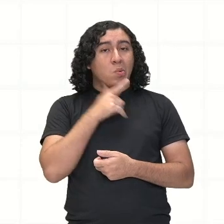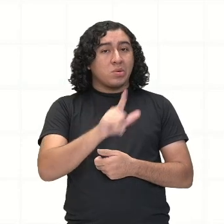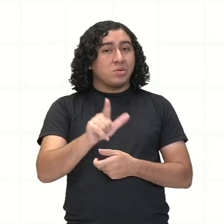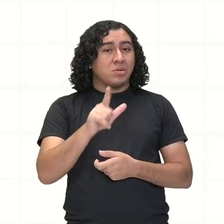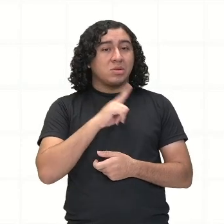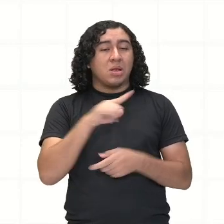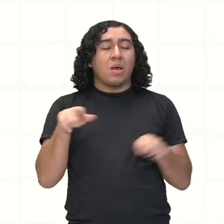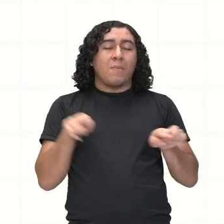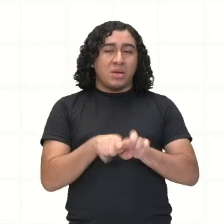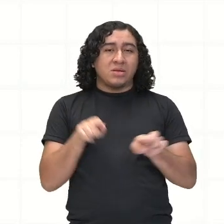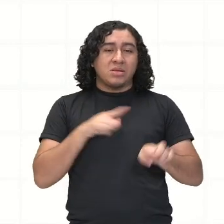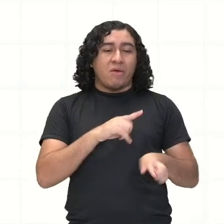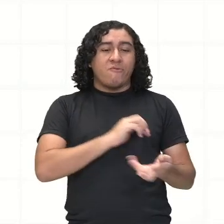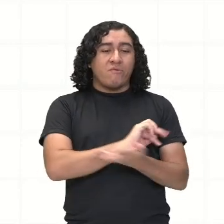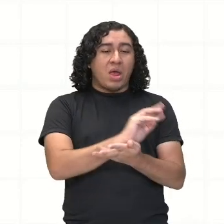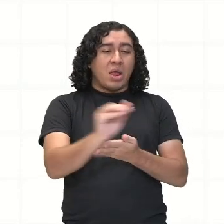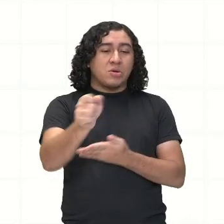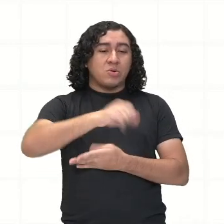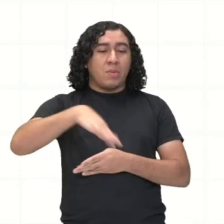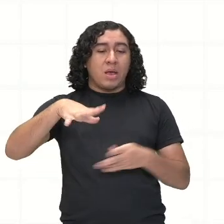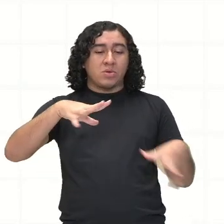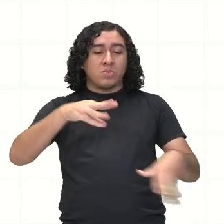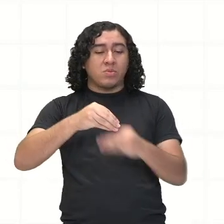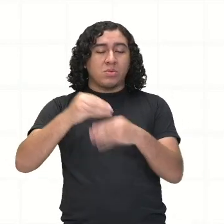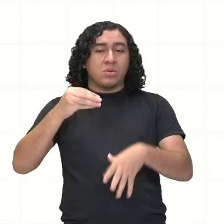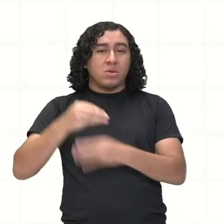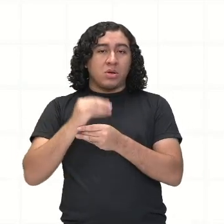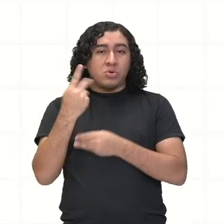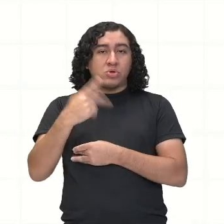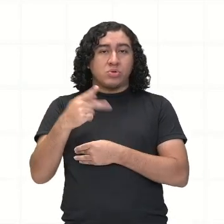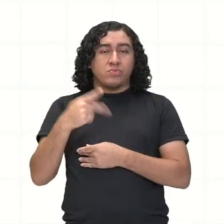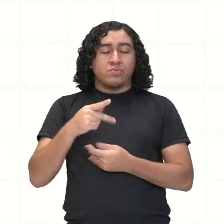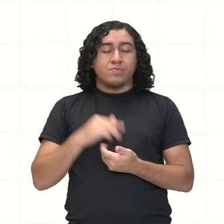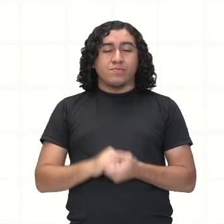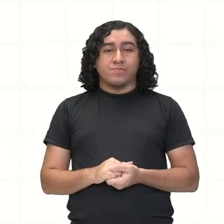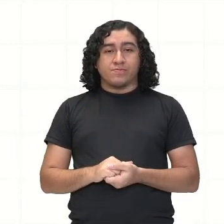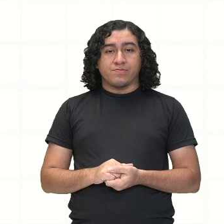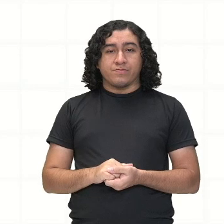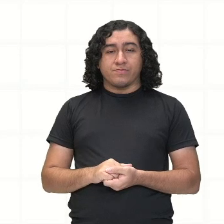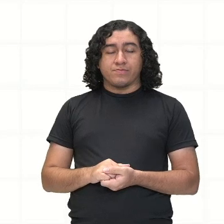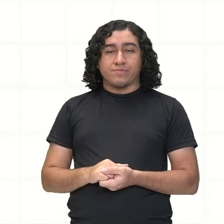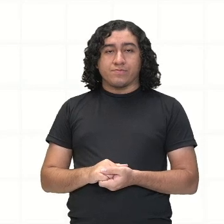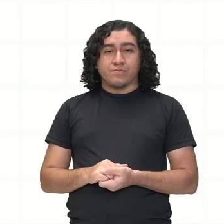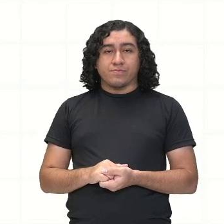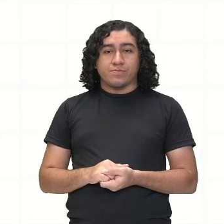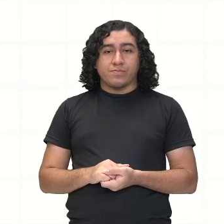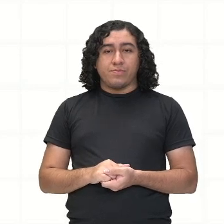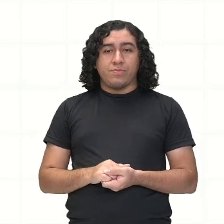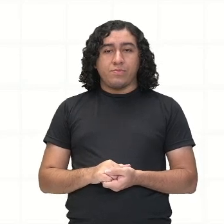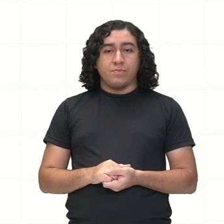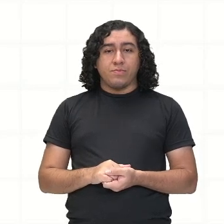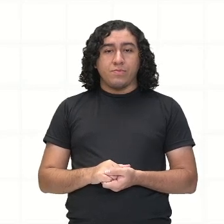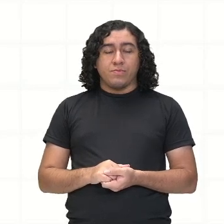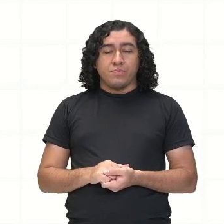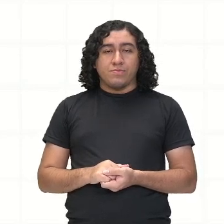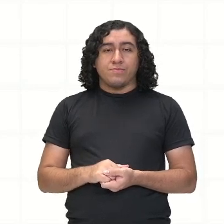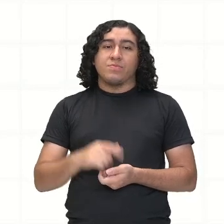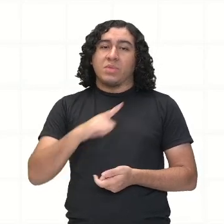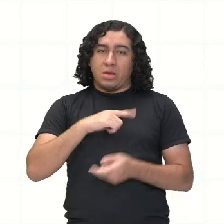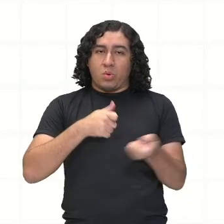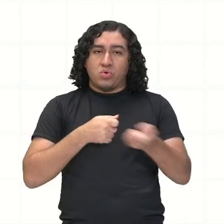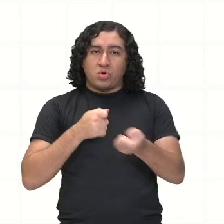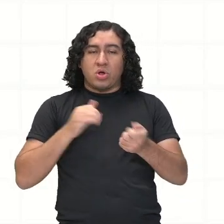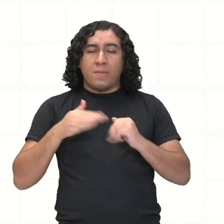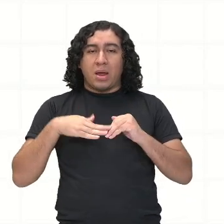ali adquirir vários territórios ao seu reino, aumentando ali o seu poder, o seu prestígio. E também